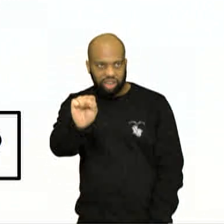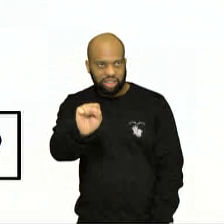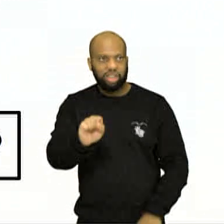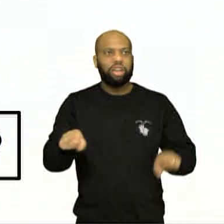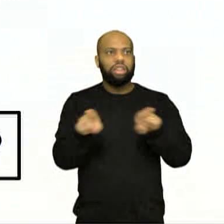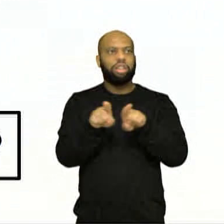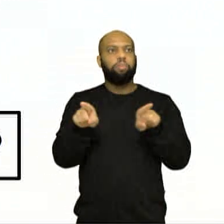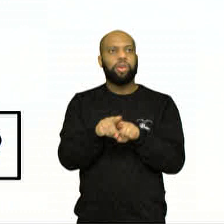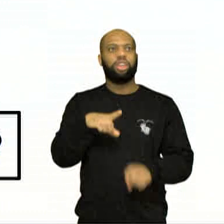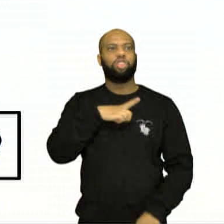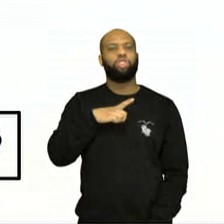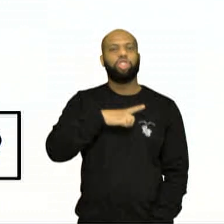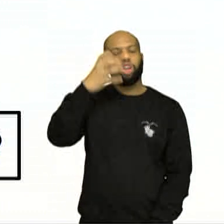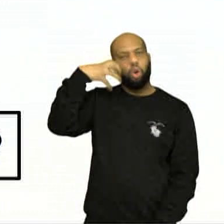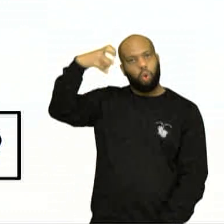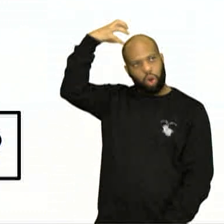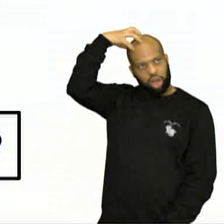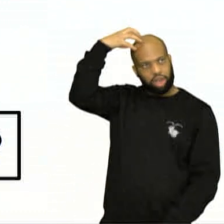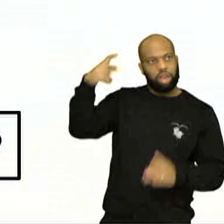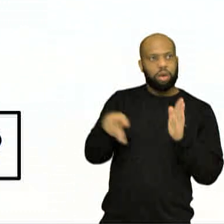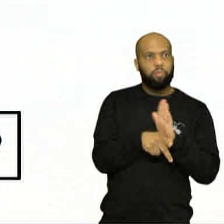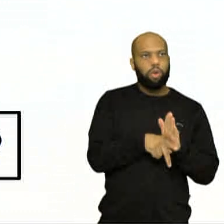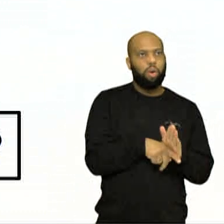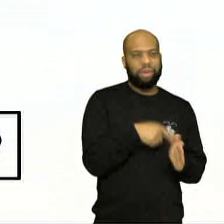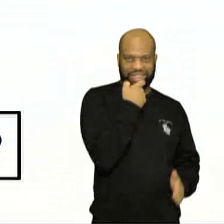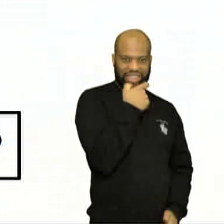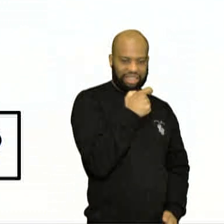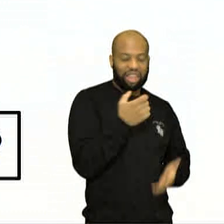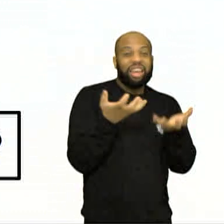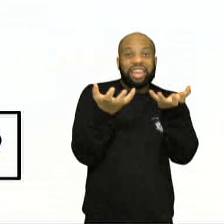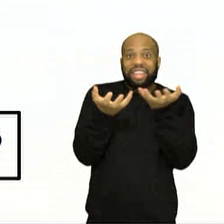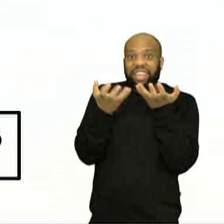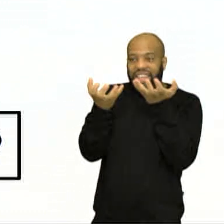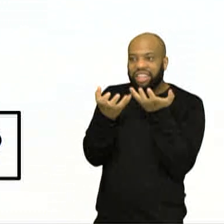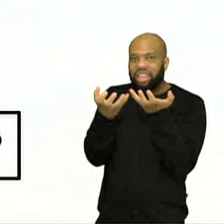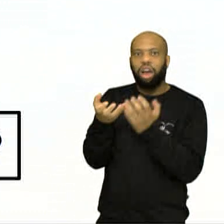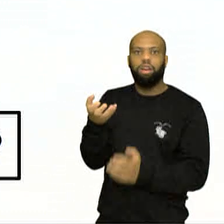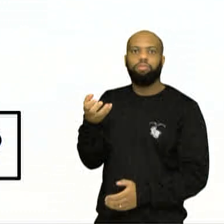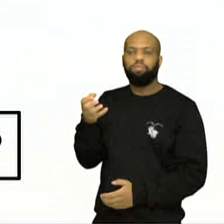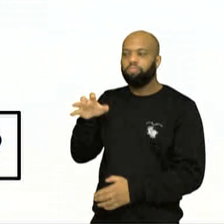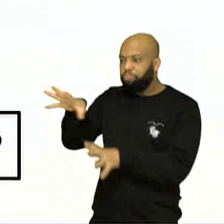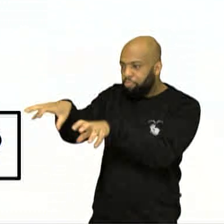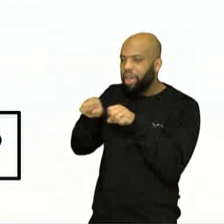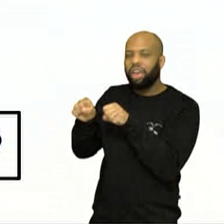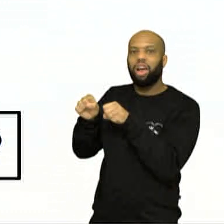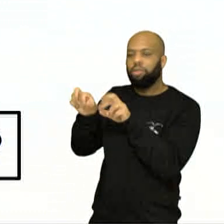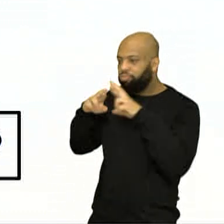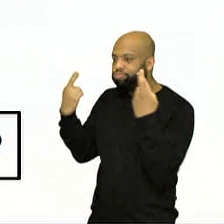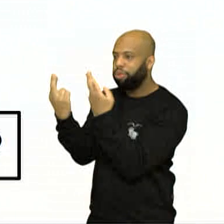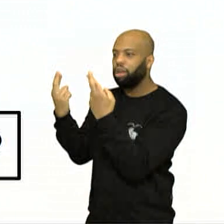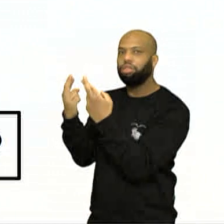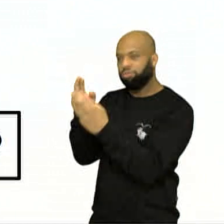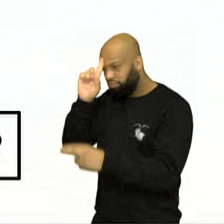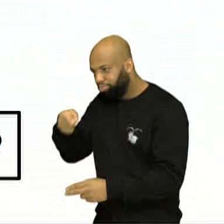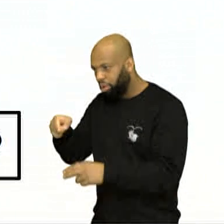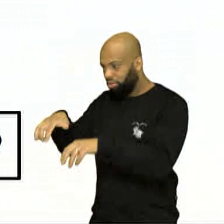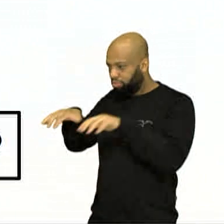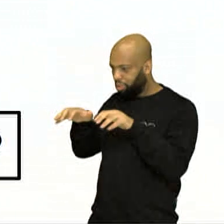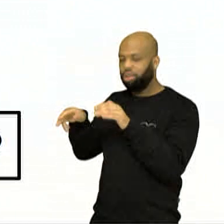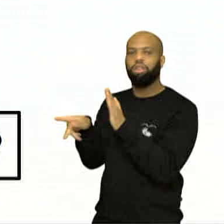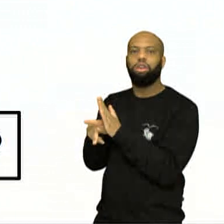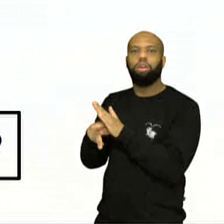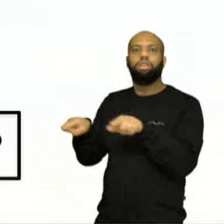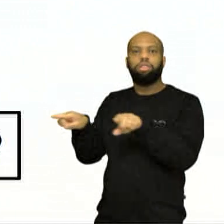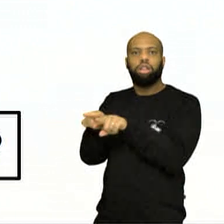muita questão, pessoal, aqui neste momento, de parentesco de um rei de um reino e um rei de outro reino. Ou era um primo